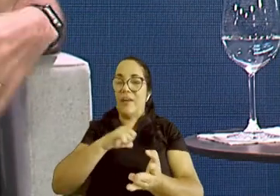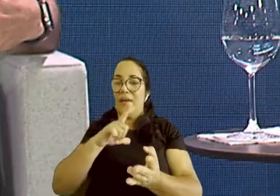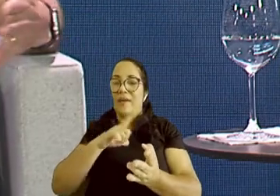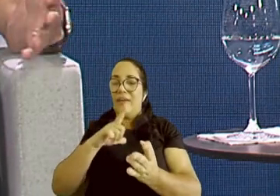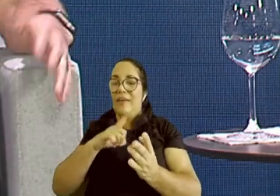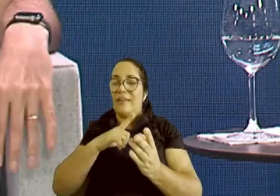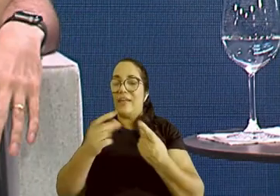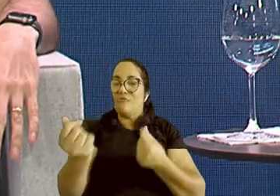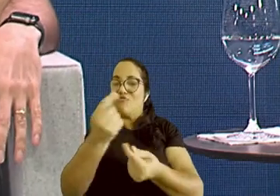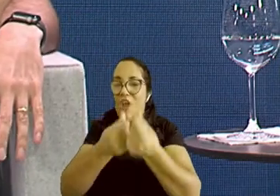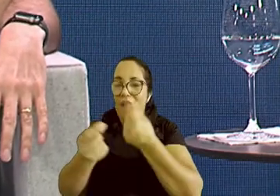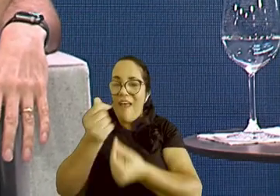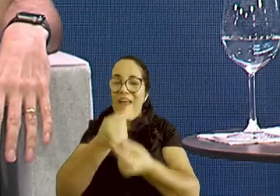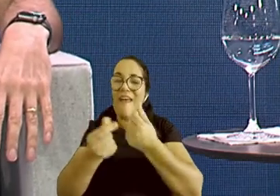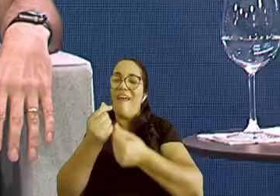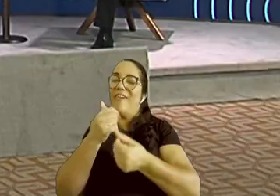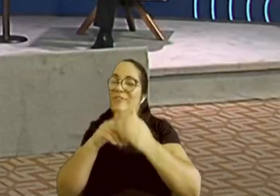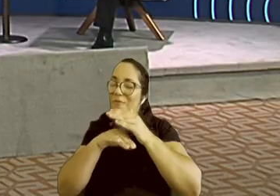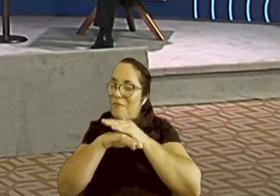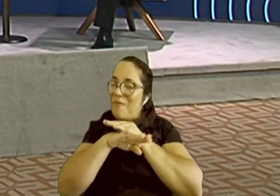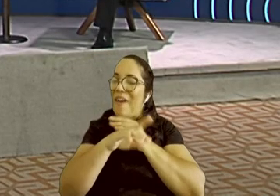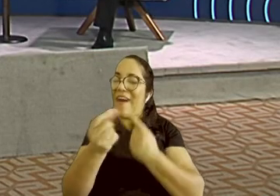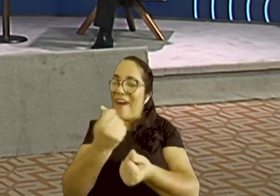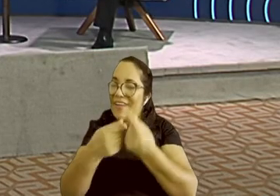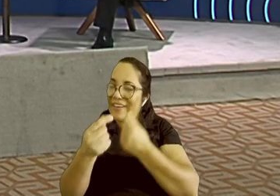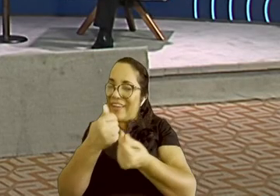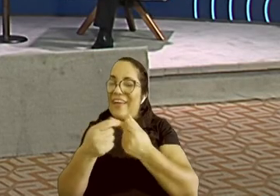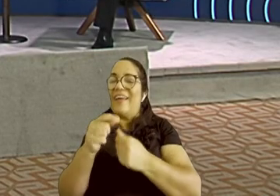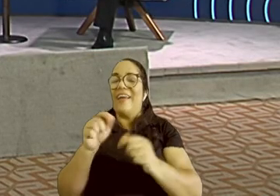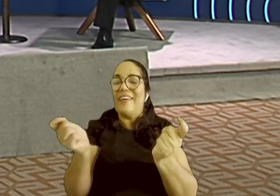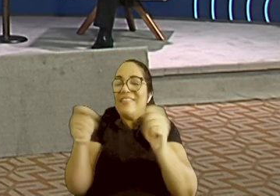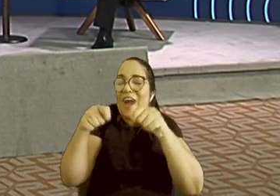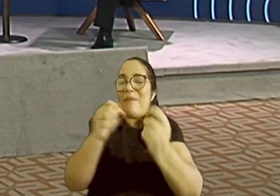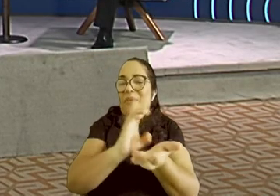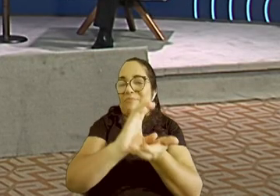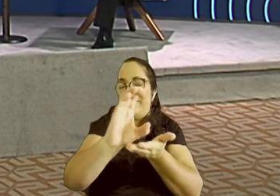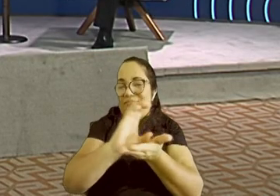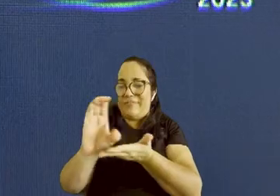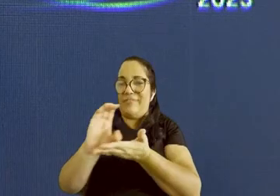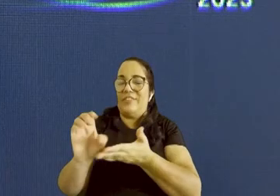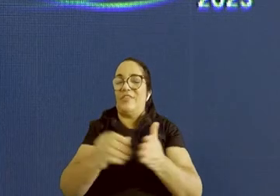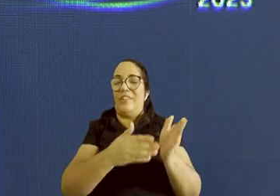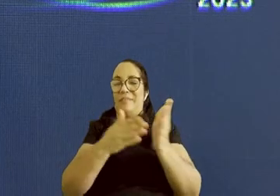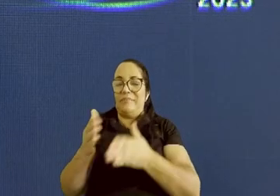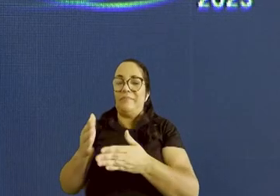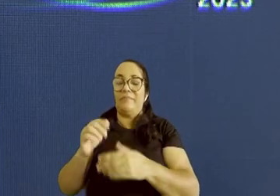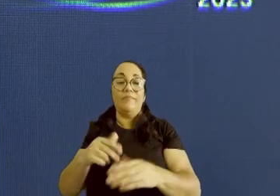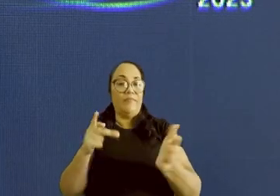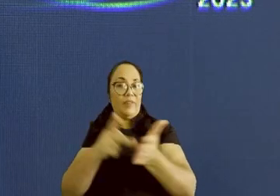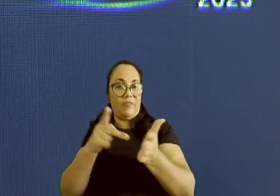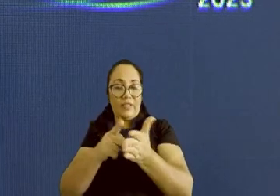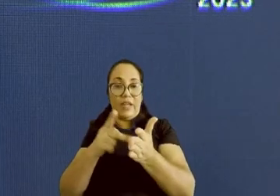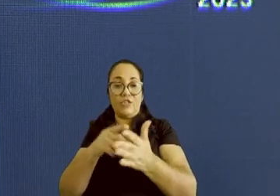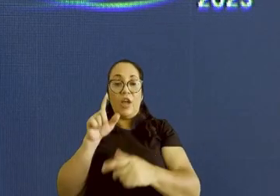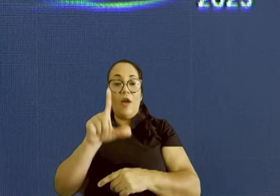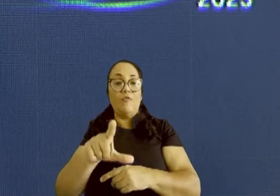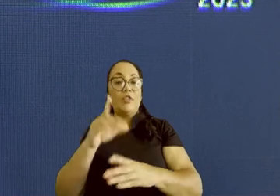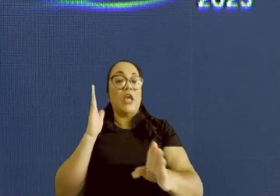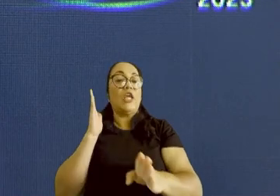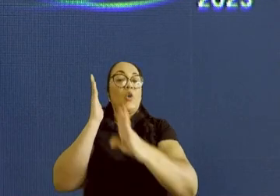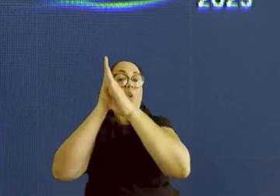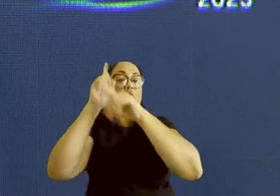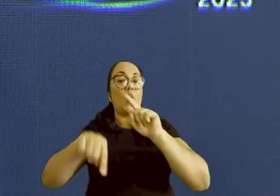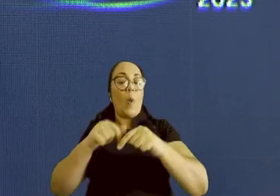receita né na veia imagem né Eu acho que quando você combina o produto bom que você achou o problema começa a escalar